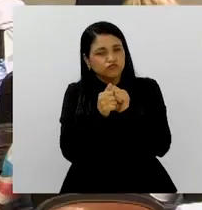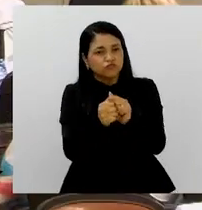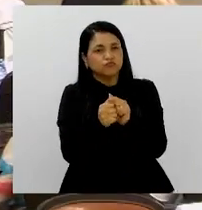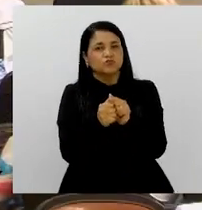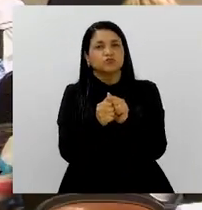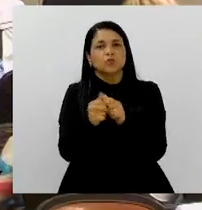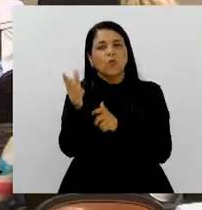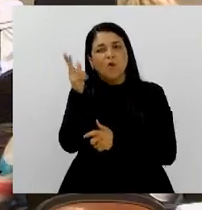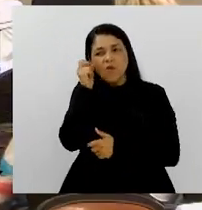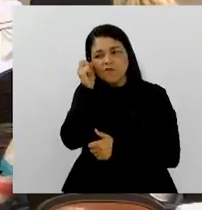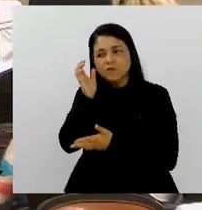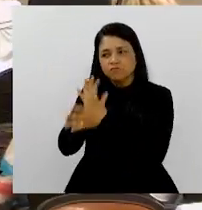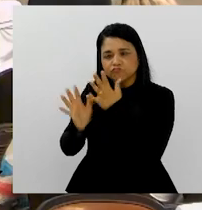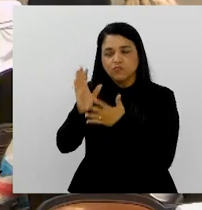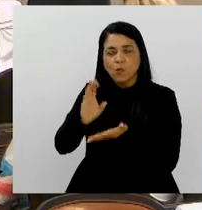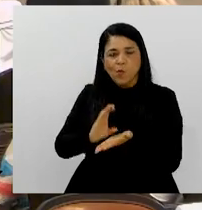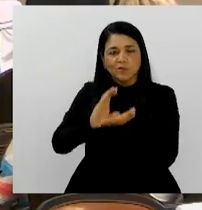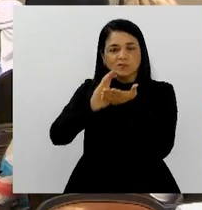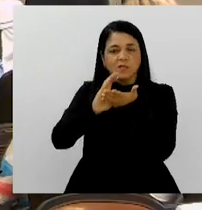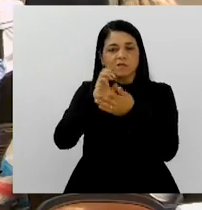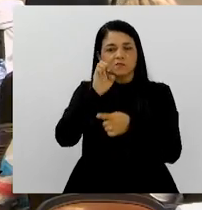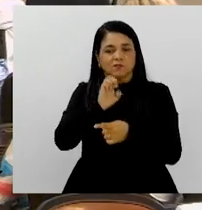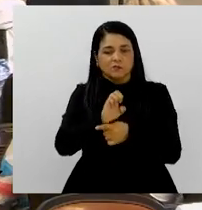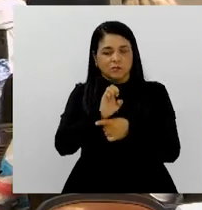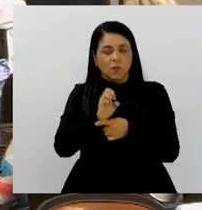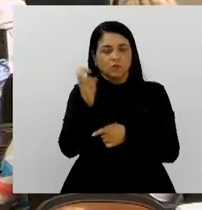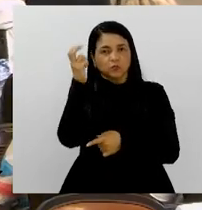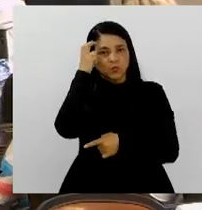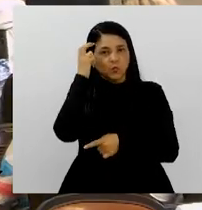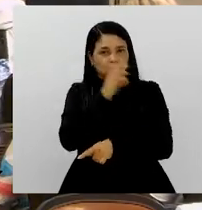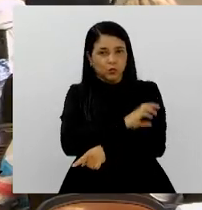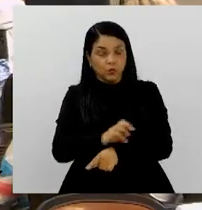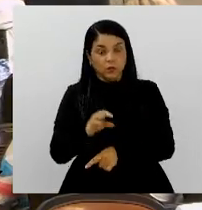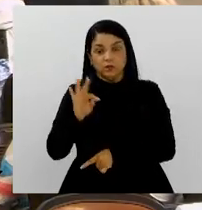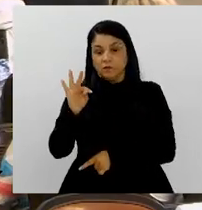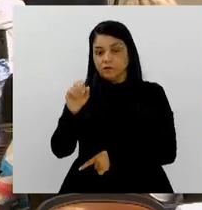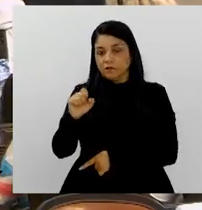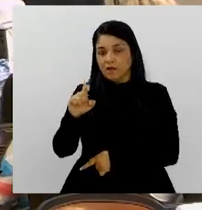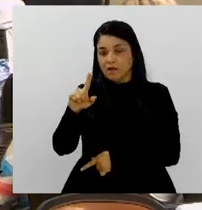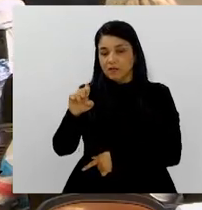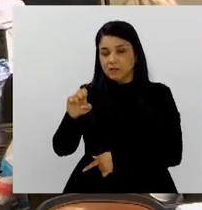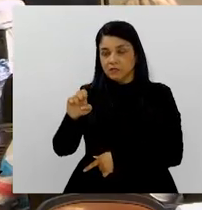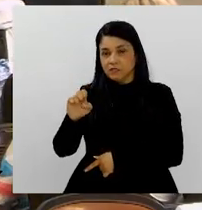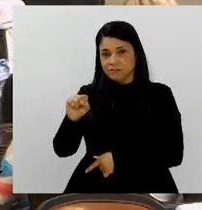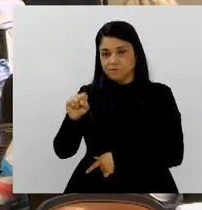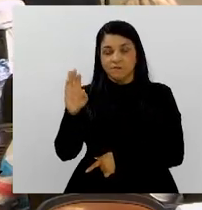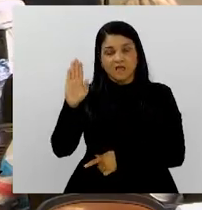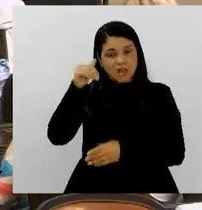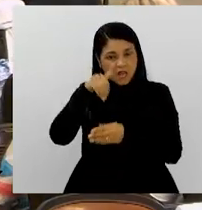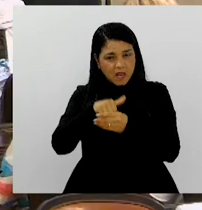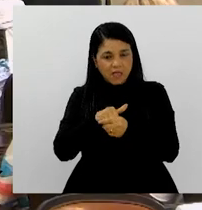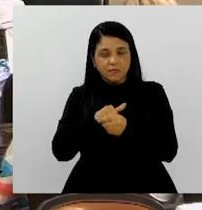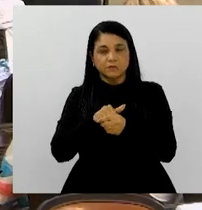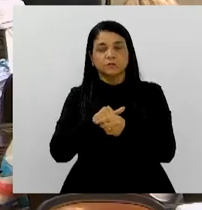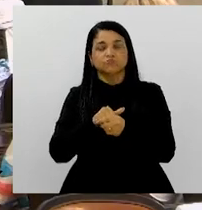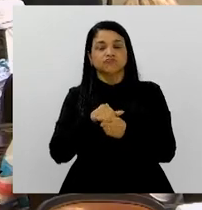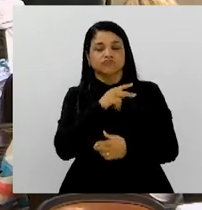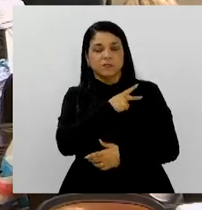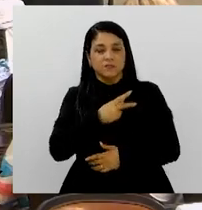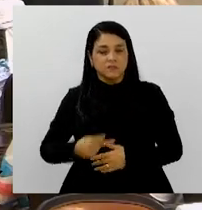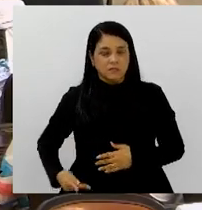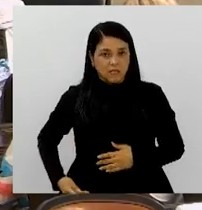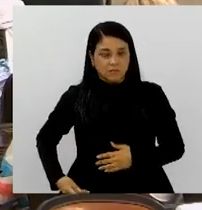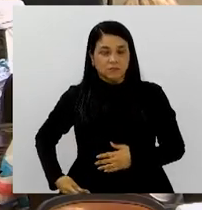escuta do Conselho Estadual de Cultura. O Thales foi eleito presidente estadual do Conselho de Cultura no